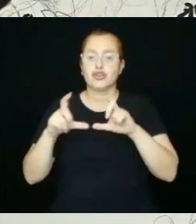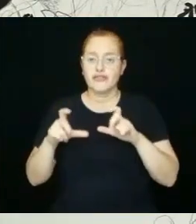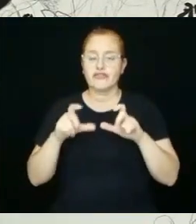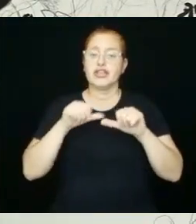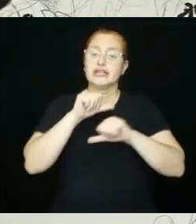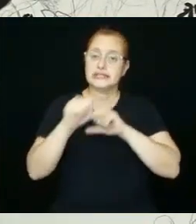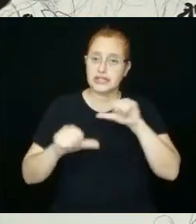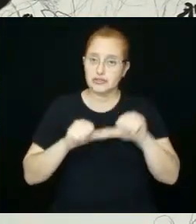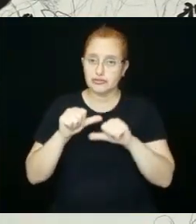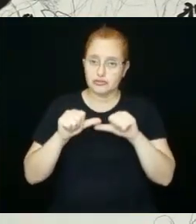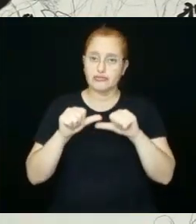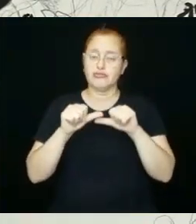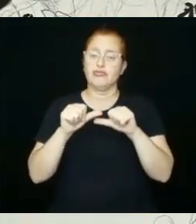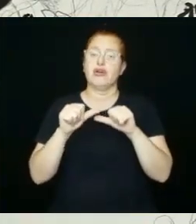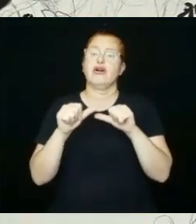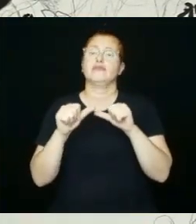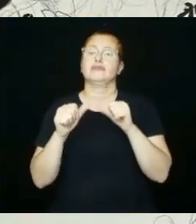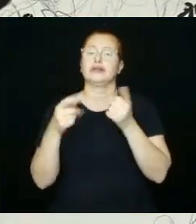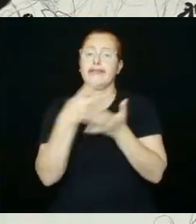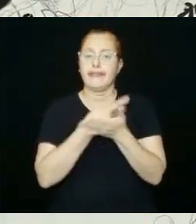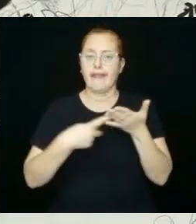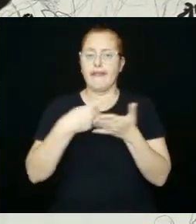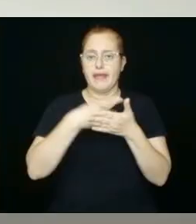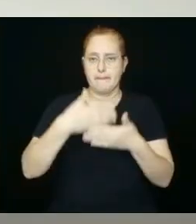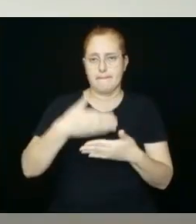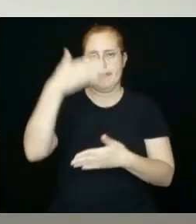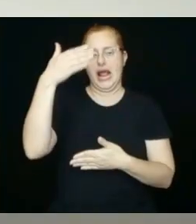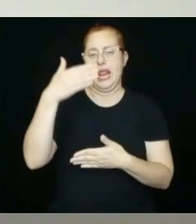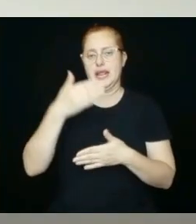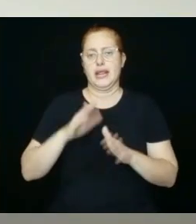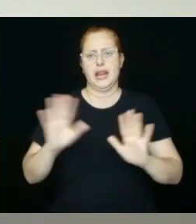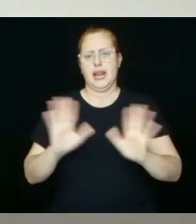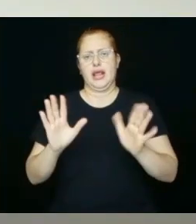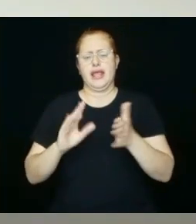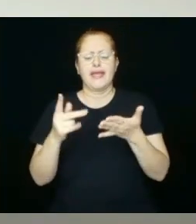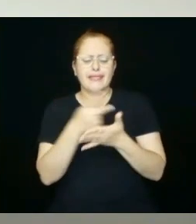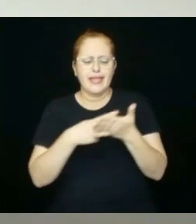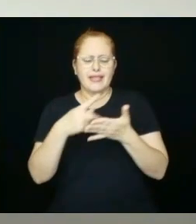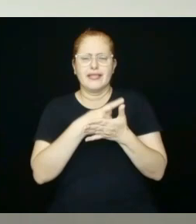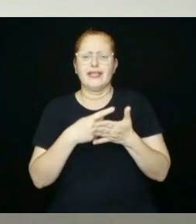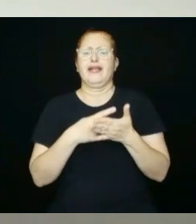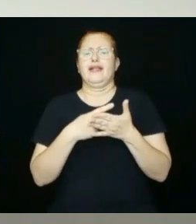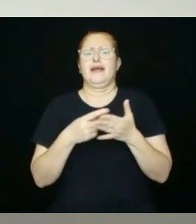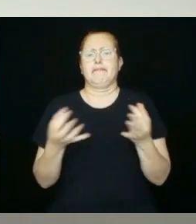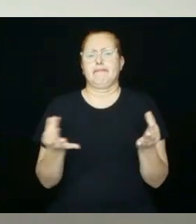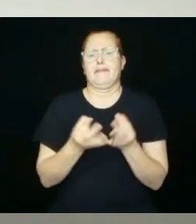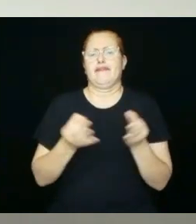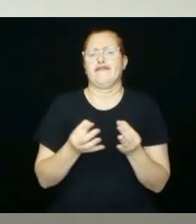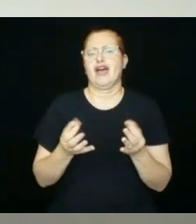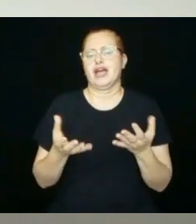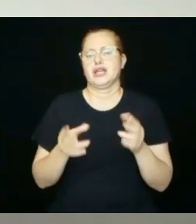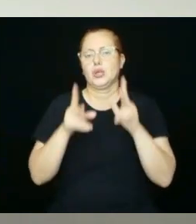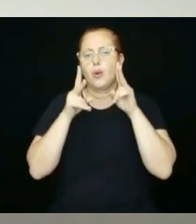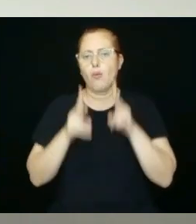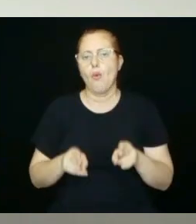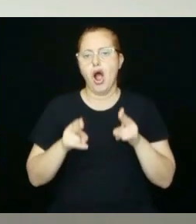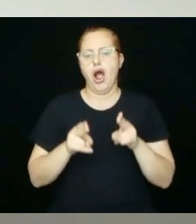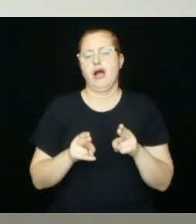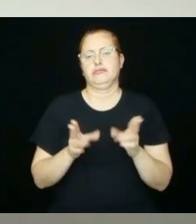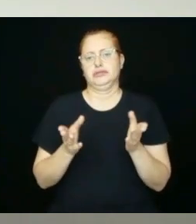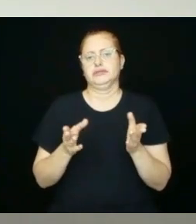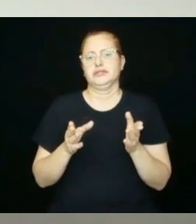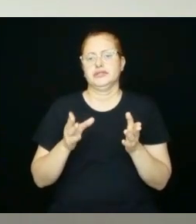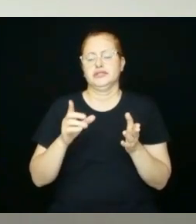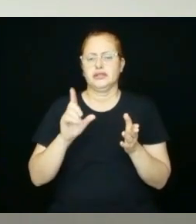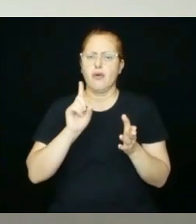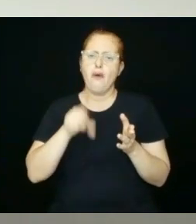fotografia que tu transporta para a parede, né? Mas não é uma coisa assim, desenhar tal e qual, e claro, a gente percebe, né, pelo traço do Bruno, pelo desenho, que é uma